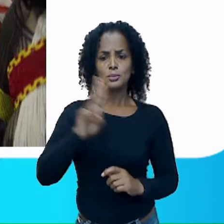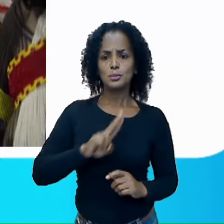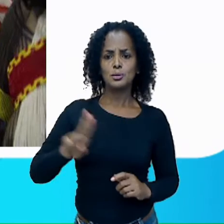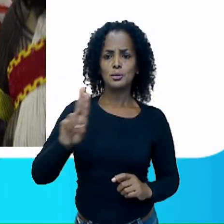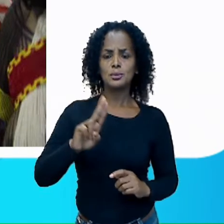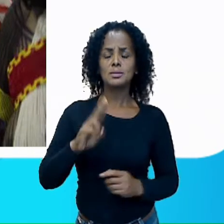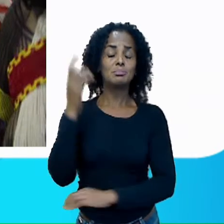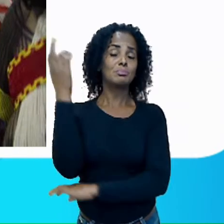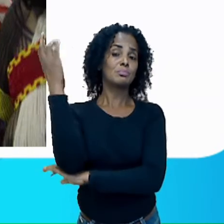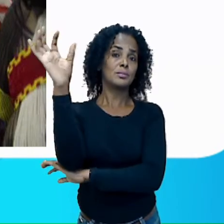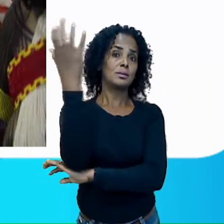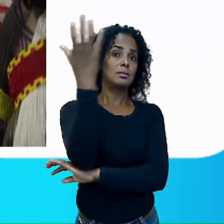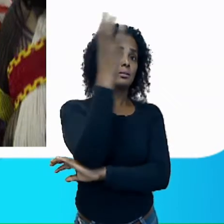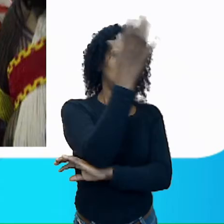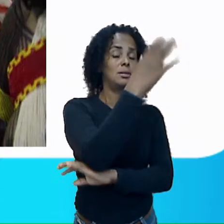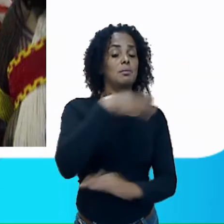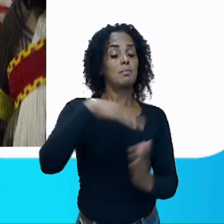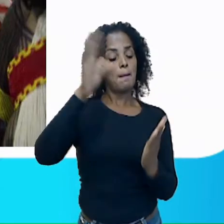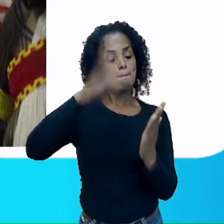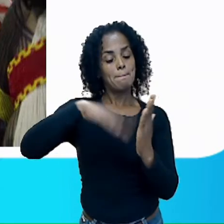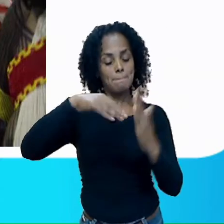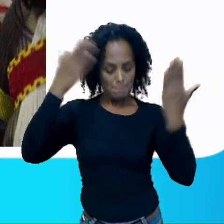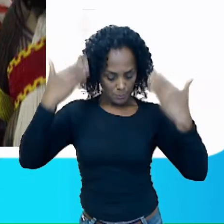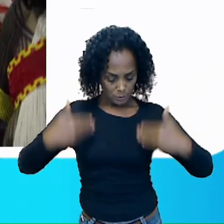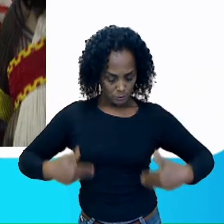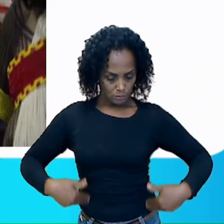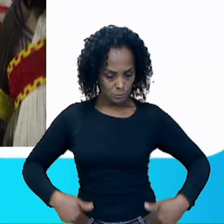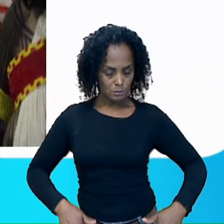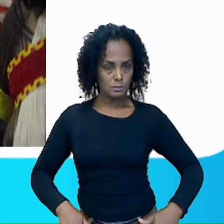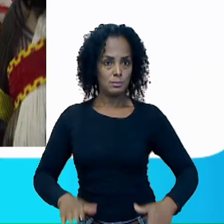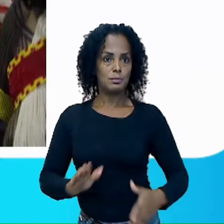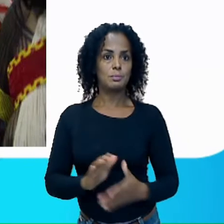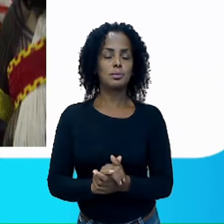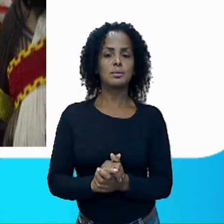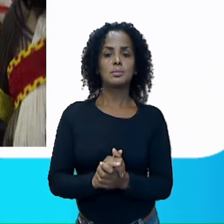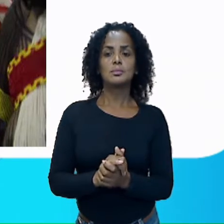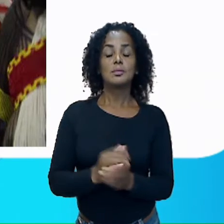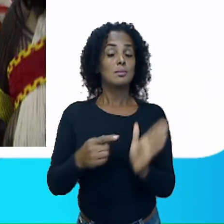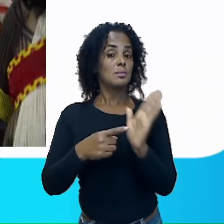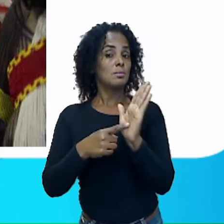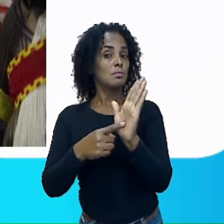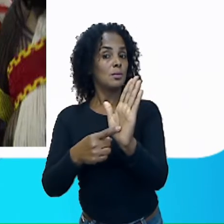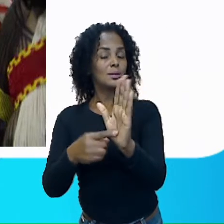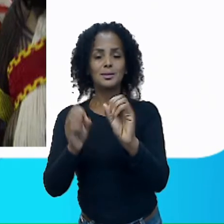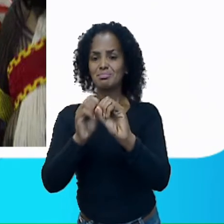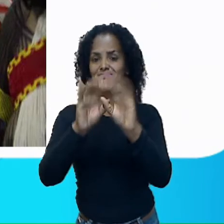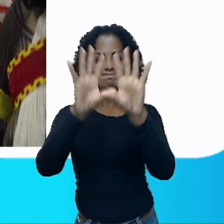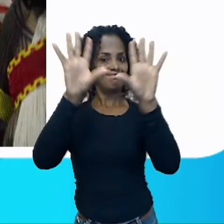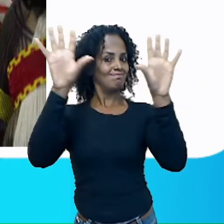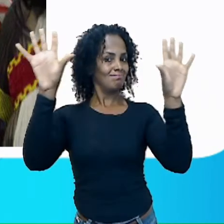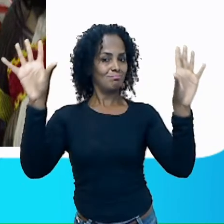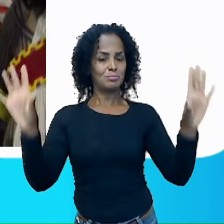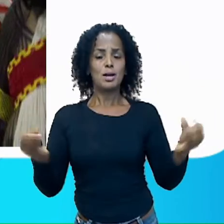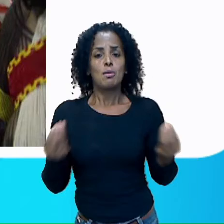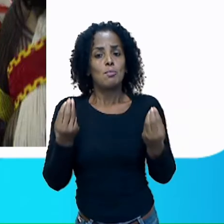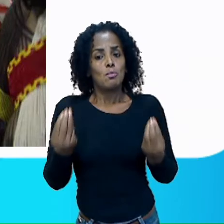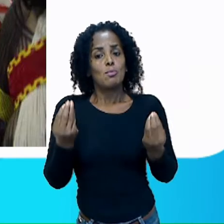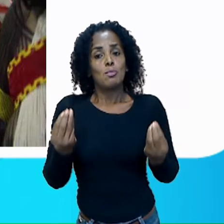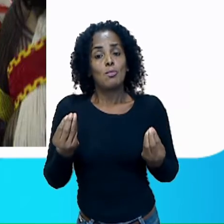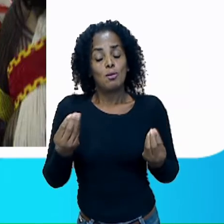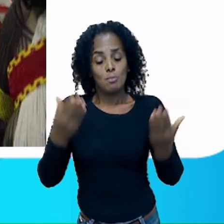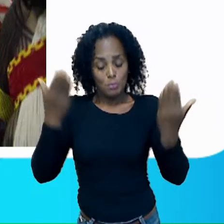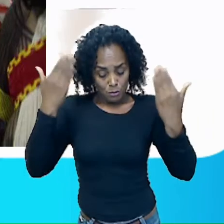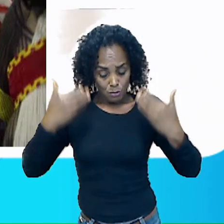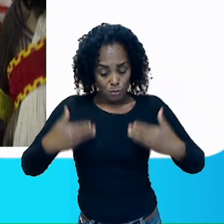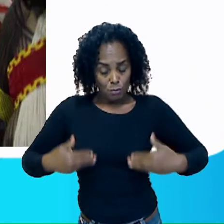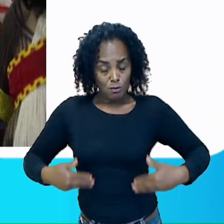da natureza para pintarem seu corpo. Isso aqui, né, mostra claramente como que o corpo deles